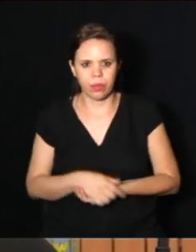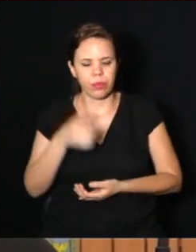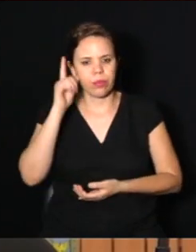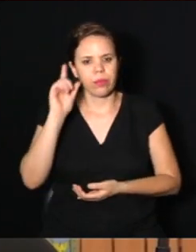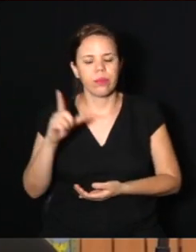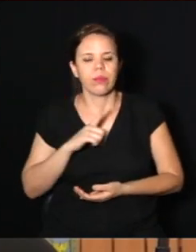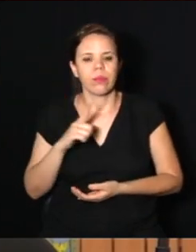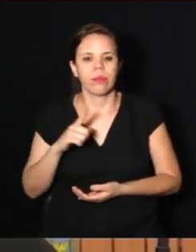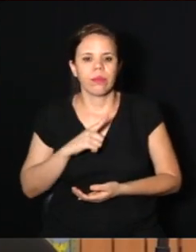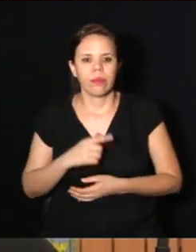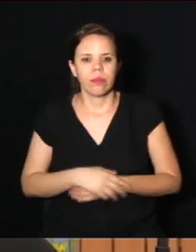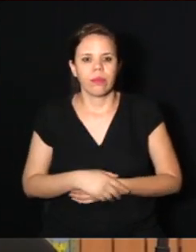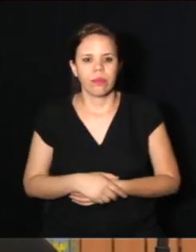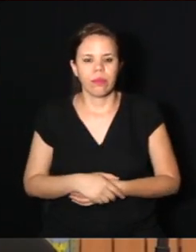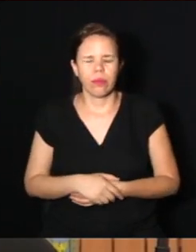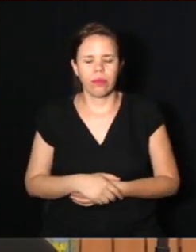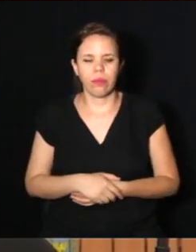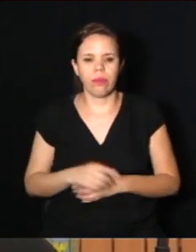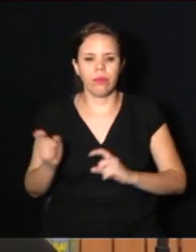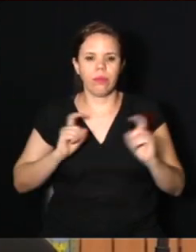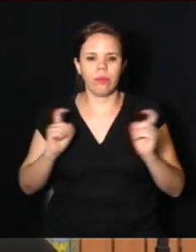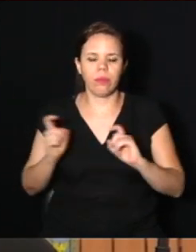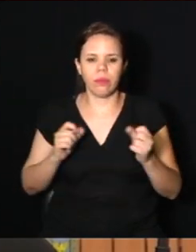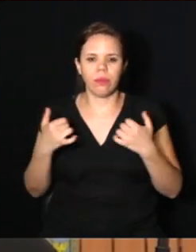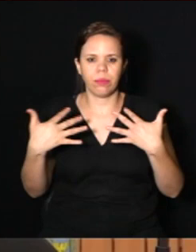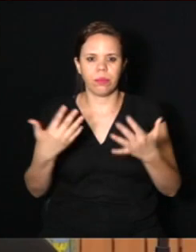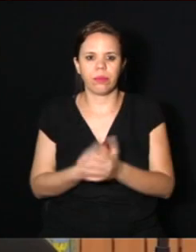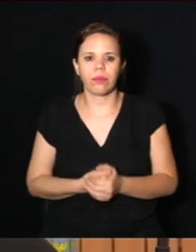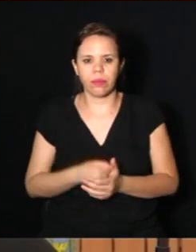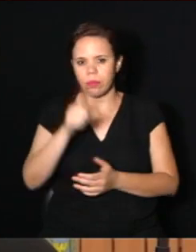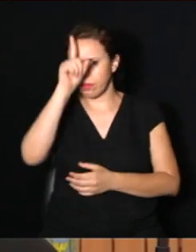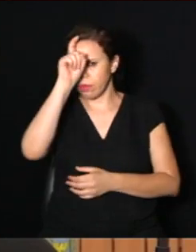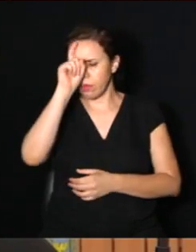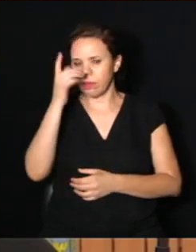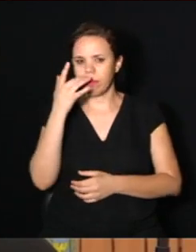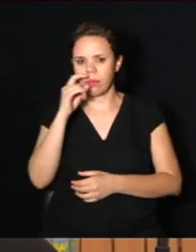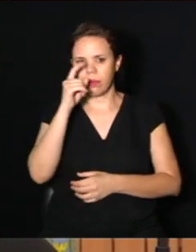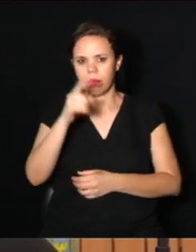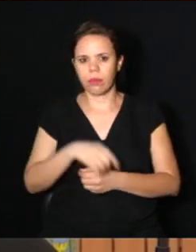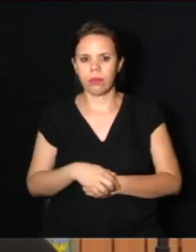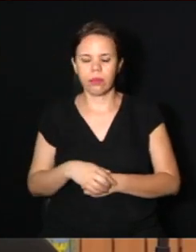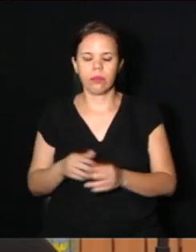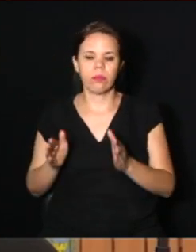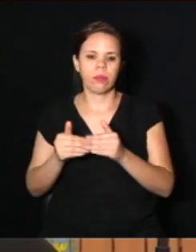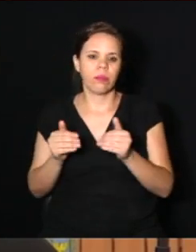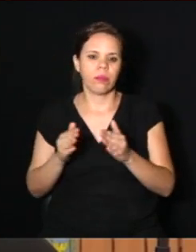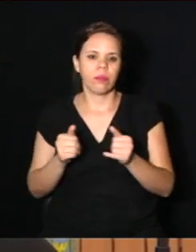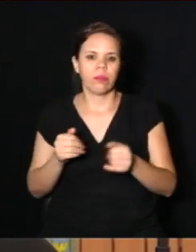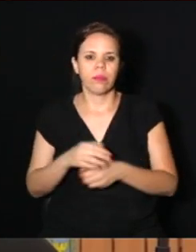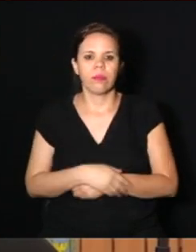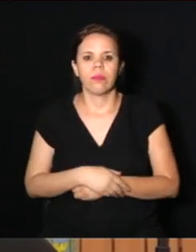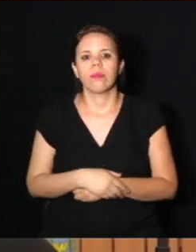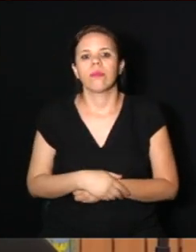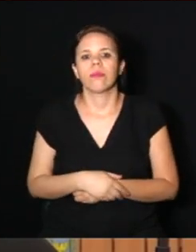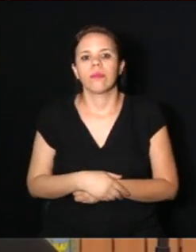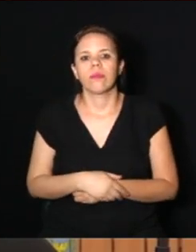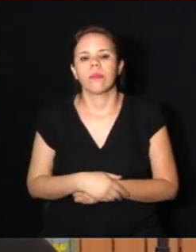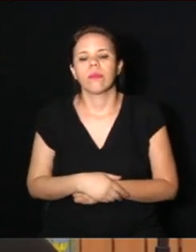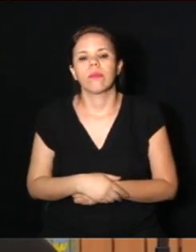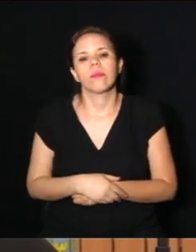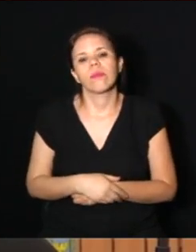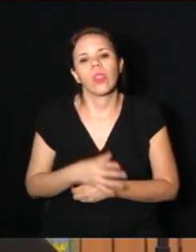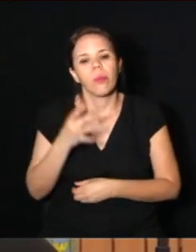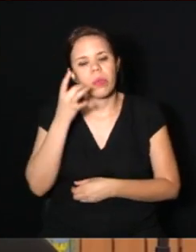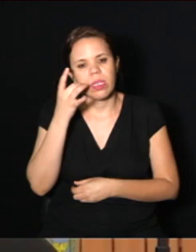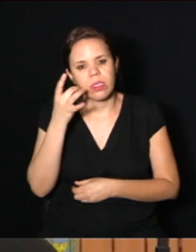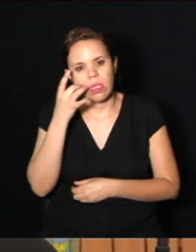tivemos uma reunião lá no plenário do Hospital do Verde, solicitamos a presença da